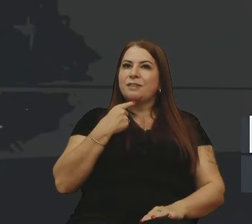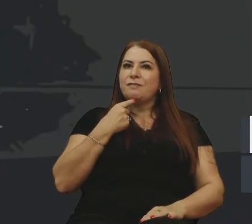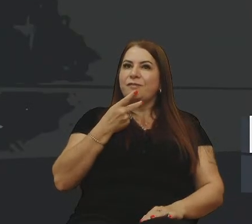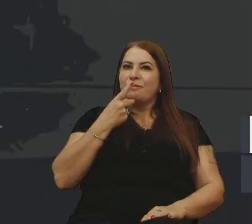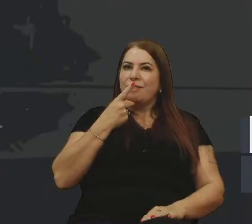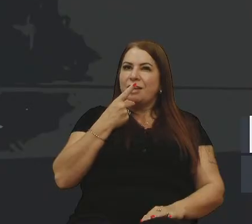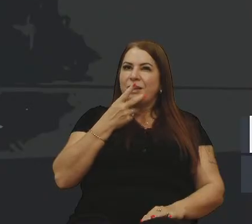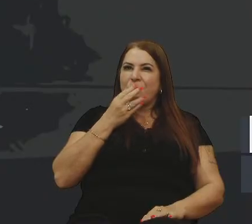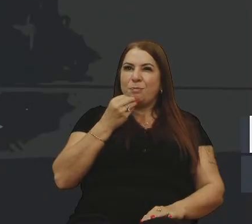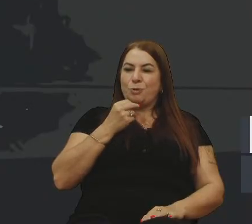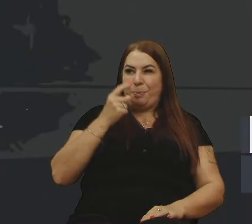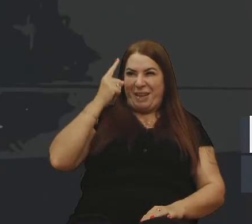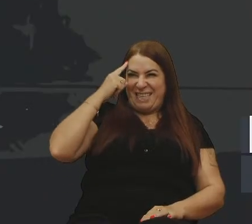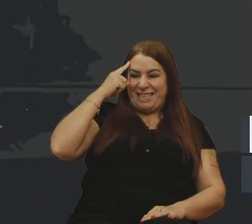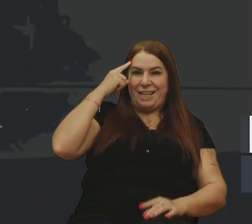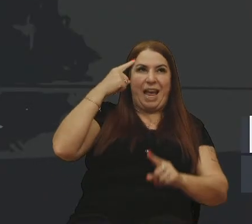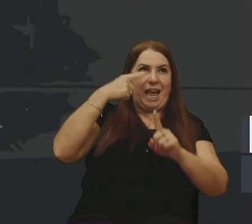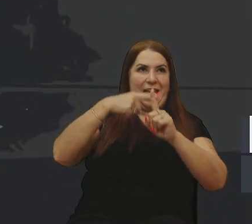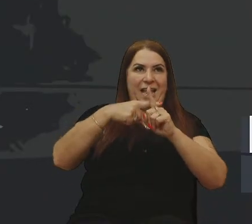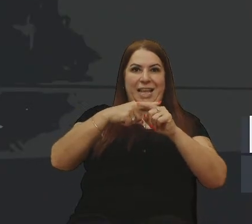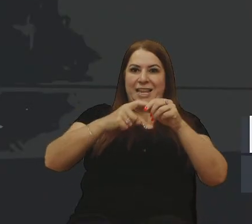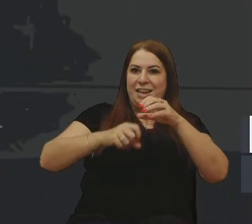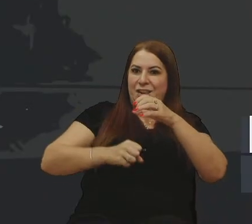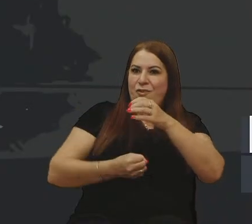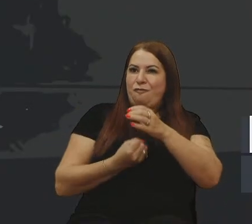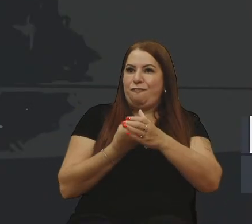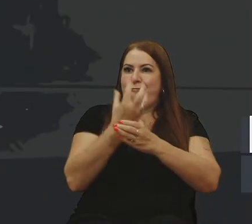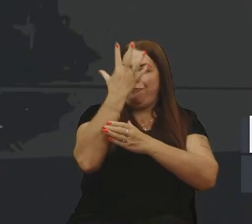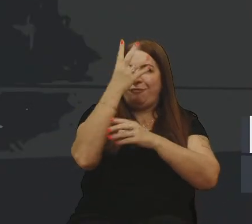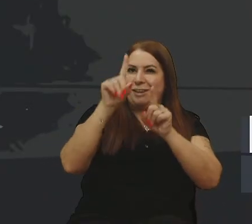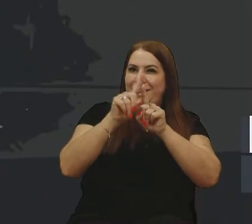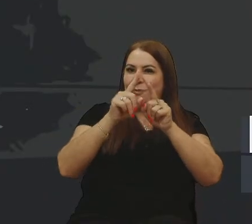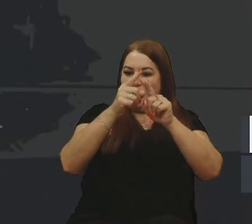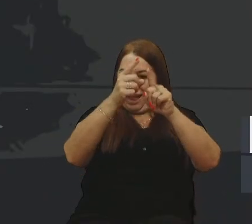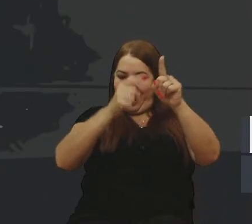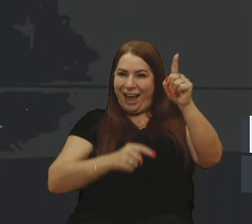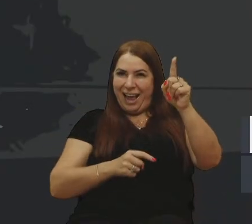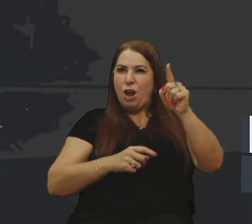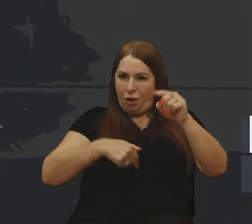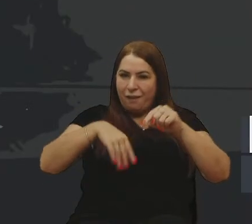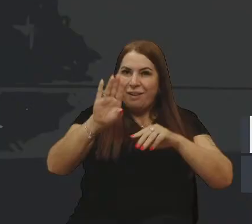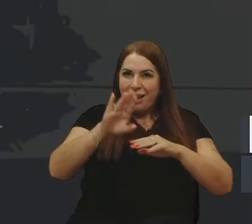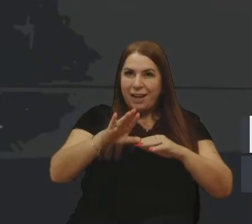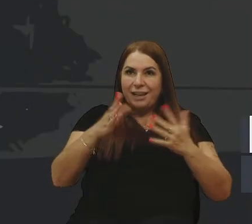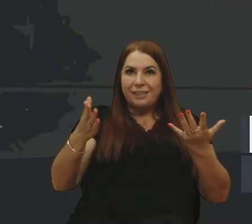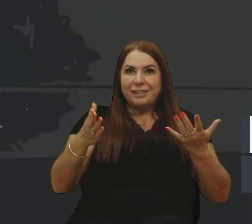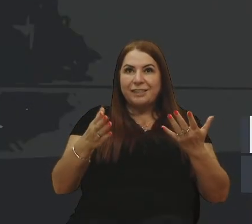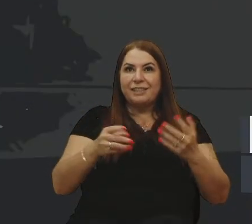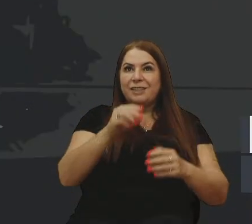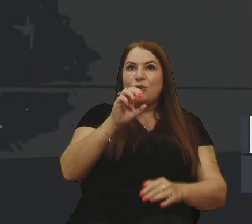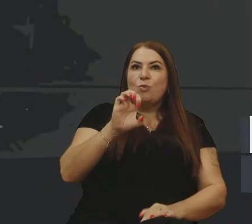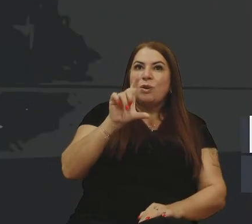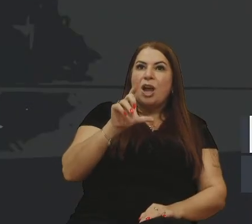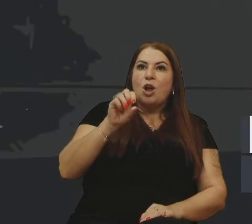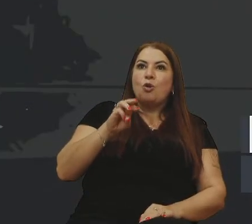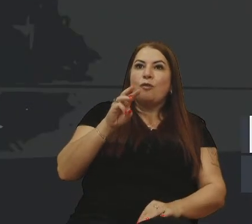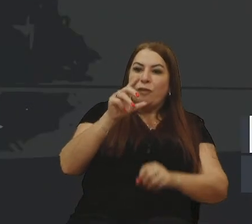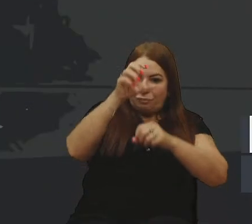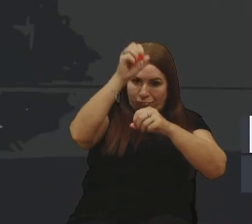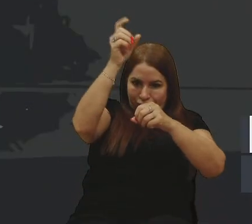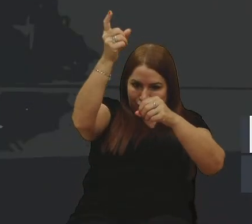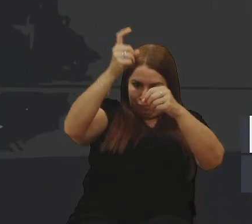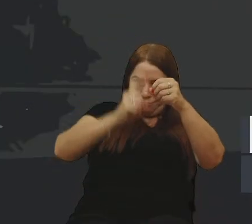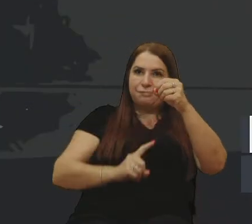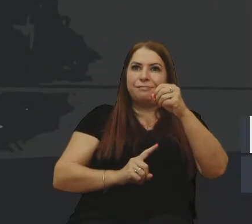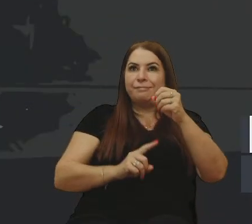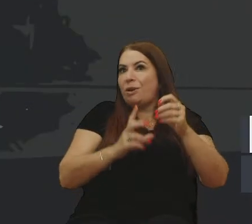estava muito otimista, a gente dizia, foguete não dá ré, agora vai. Aí o Elon Musk foi lá e fez o foguete dar ré. Então,